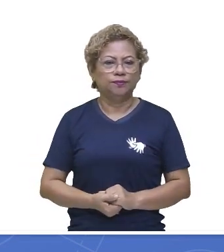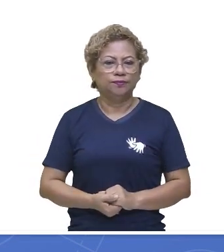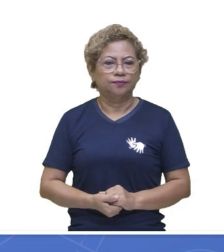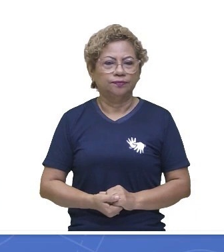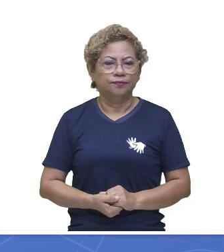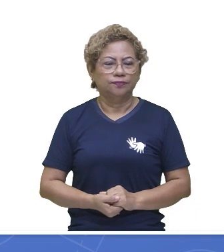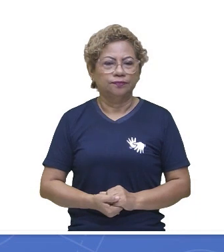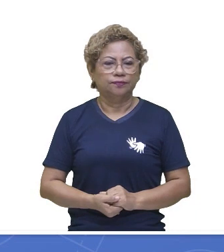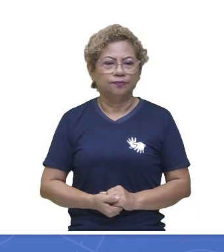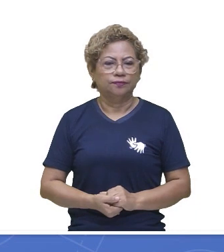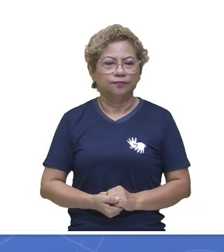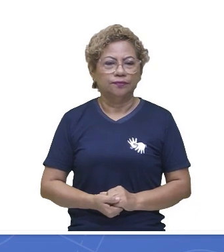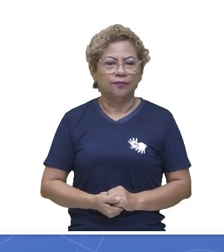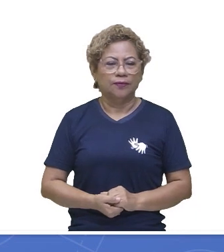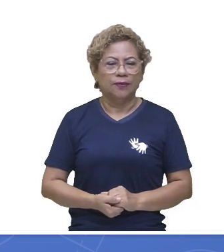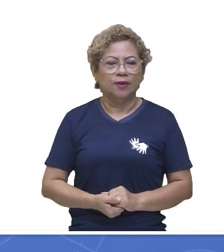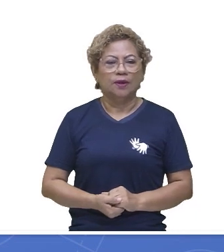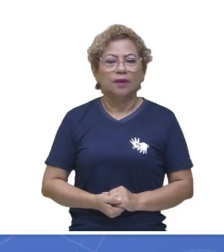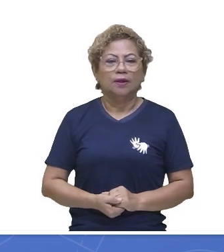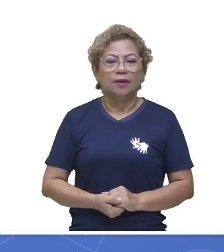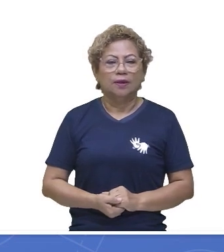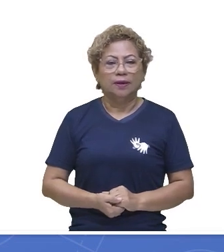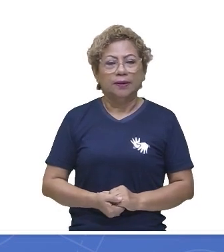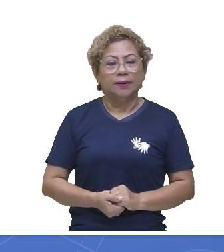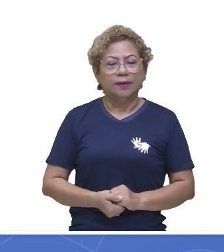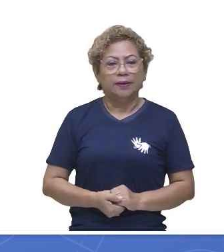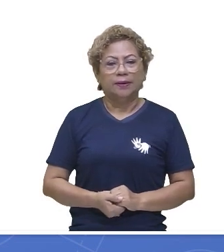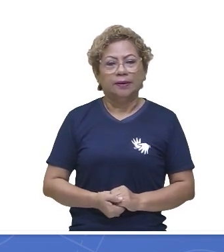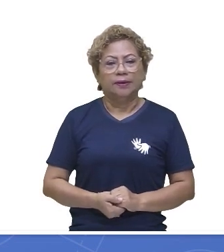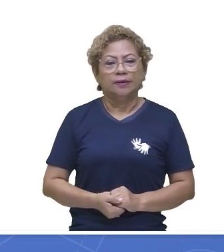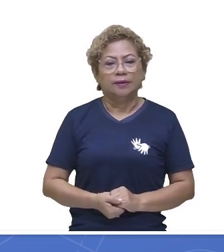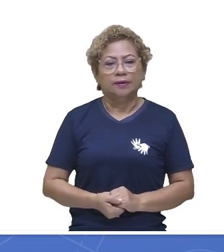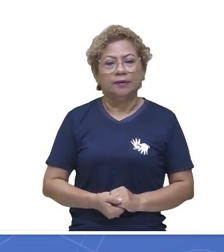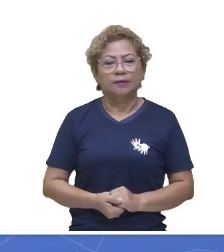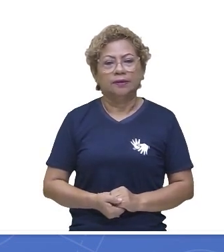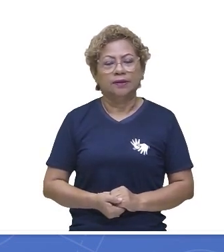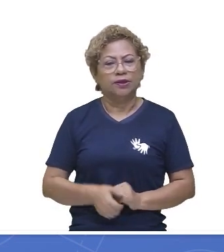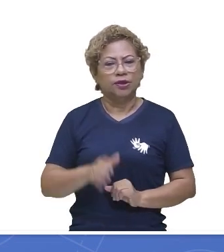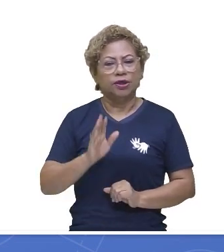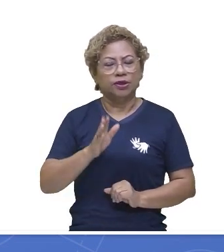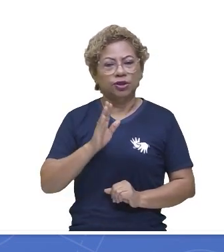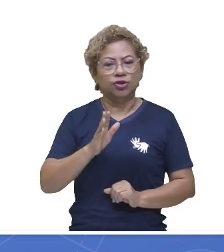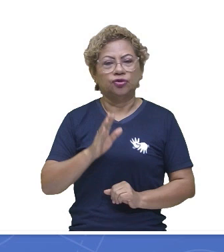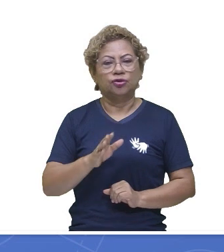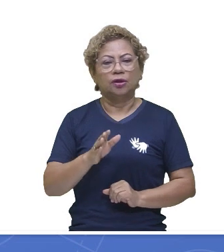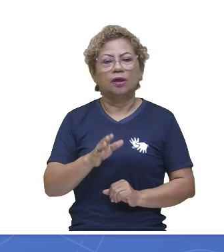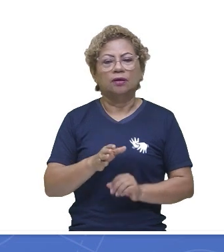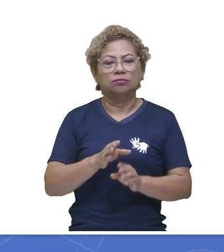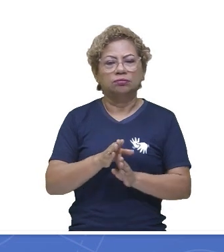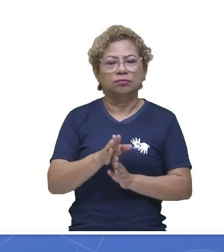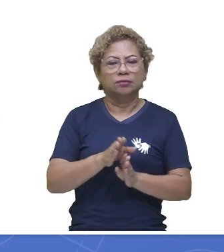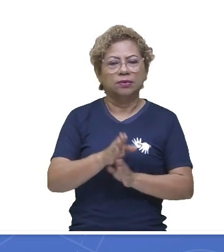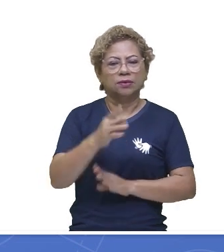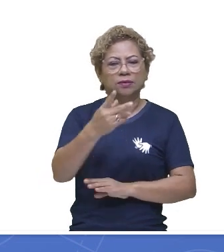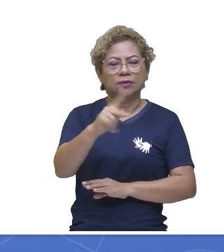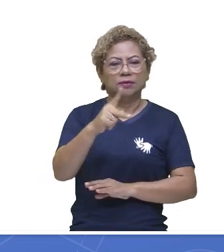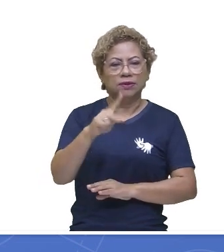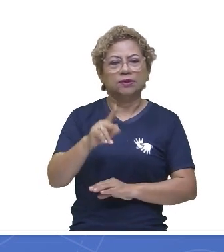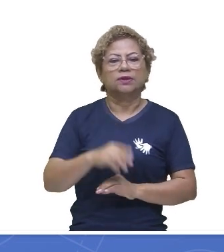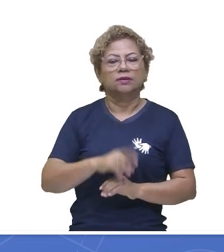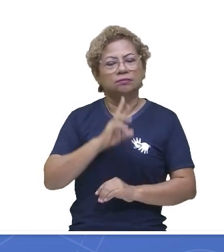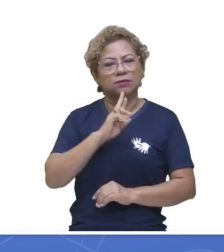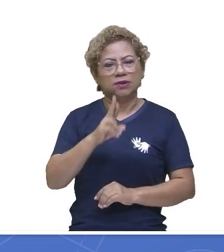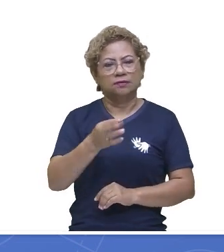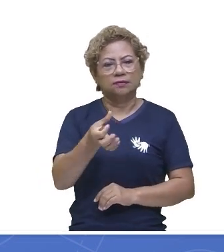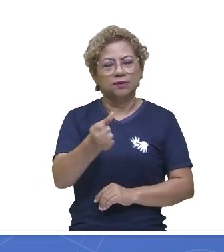Aí está, pessoal. Primeiro calcula aqui a variação da temperatura, né? Eu já dei uma dica lá anteriormente, dizendo que ia dar 60 graus.